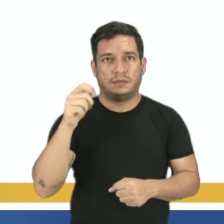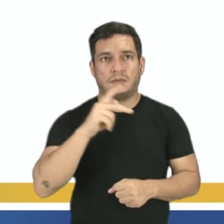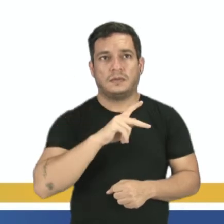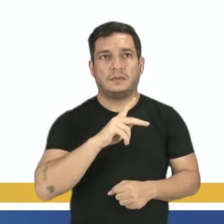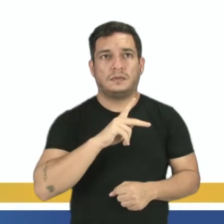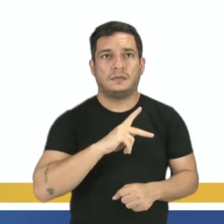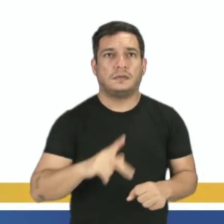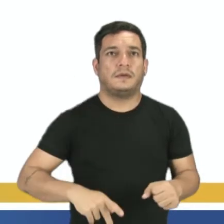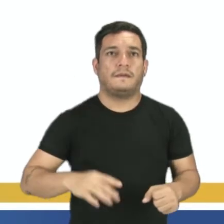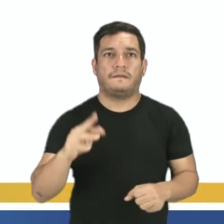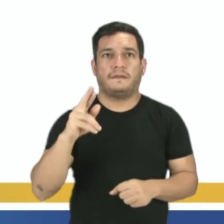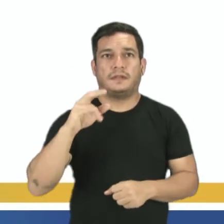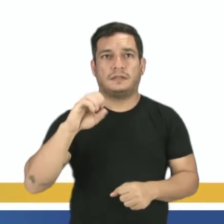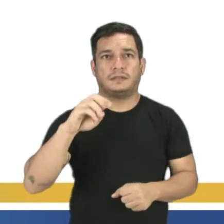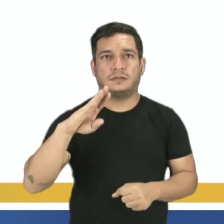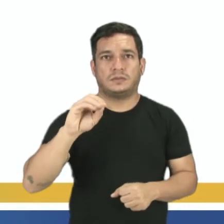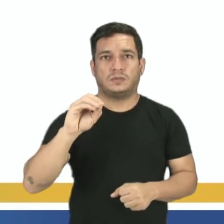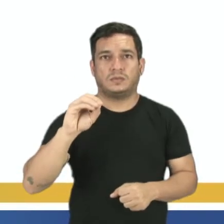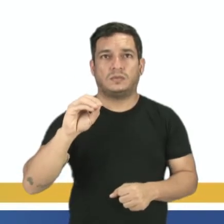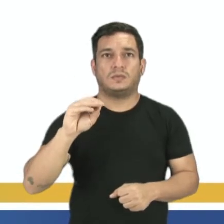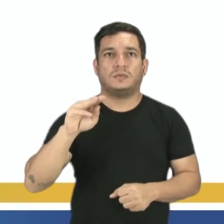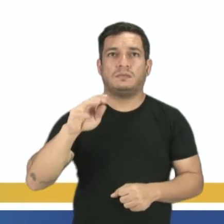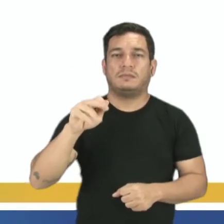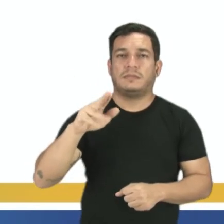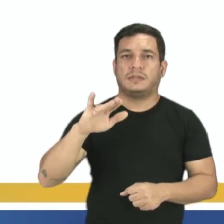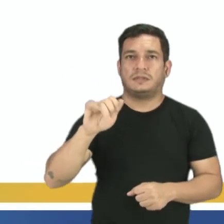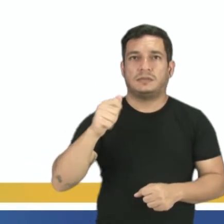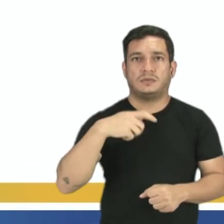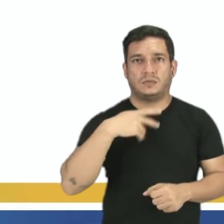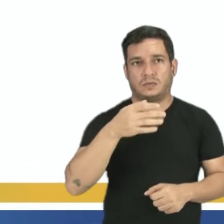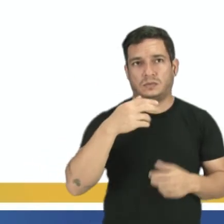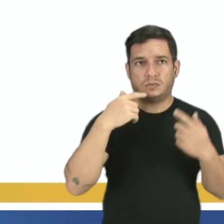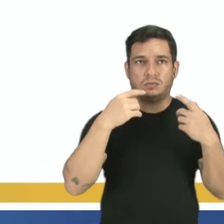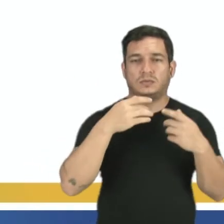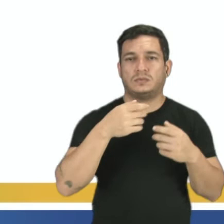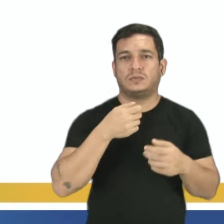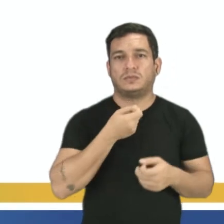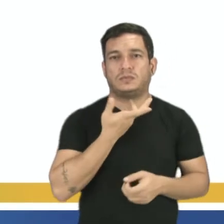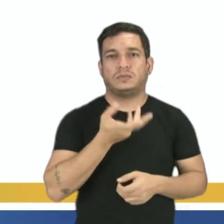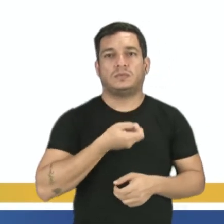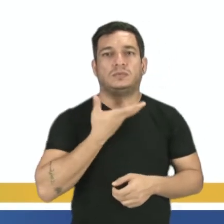Macías Nguema, com o discurso fortemente